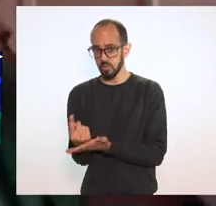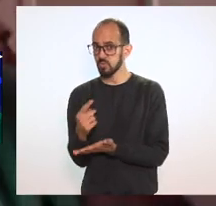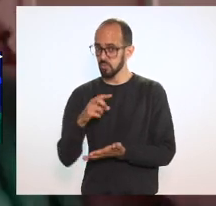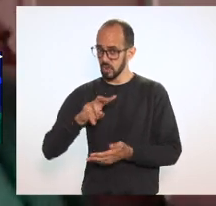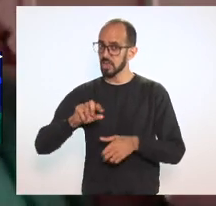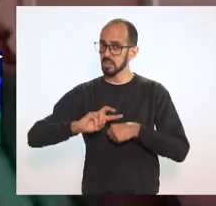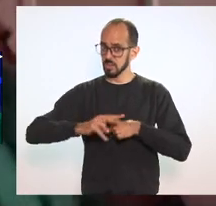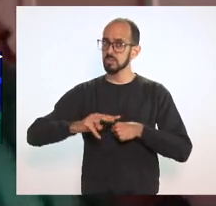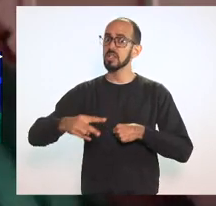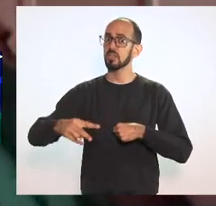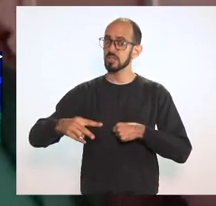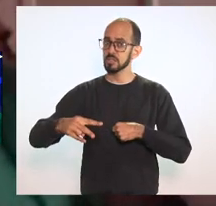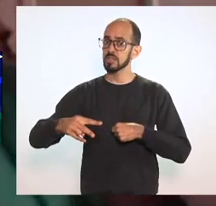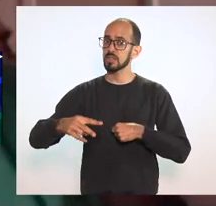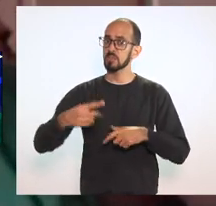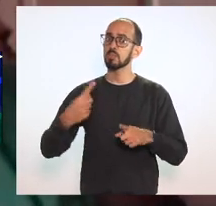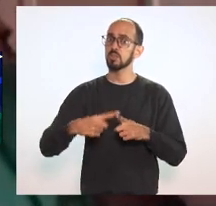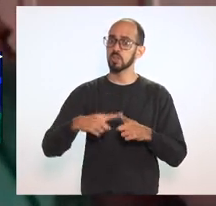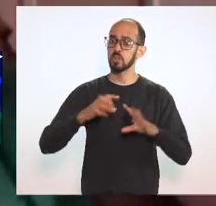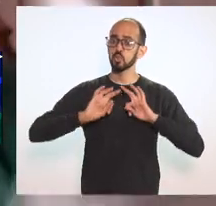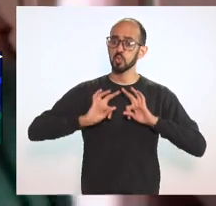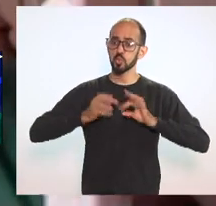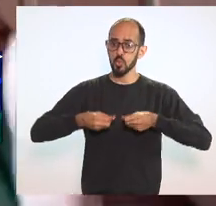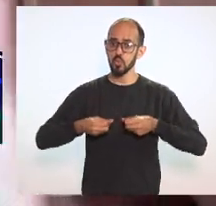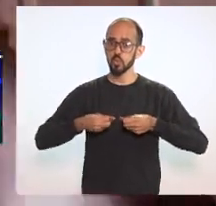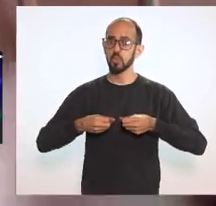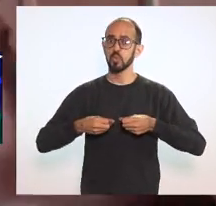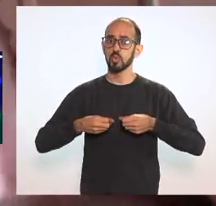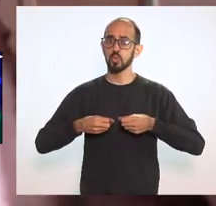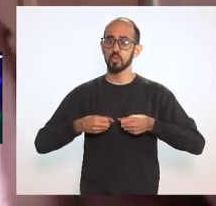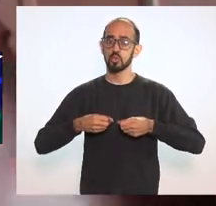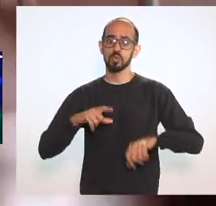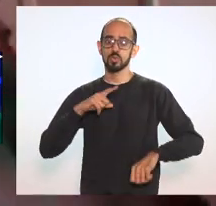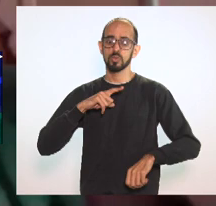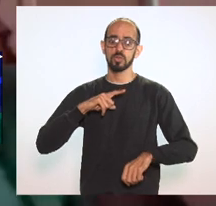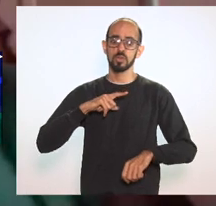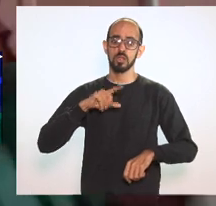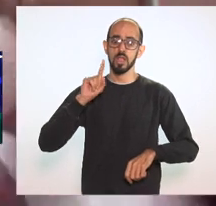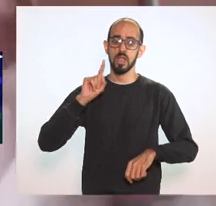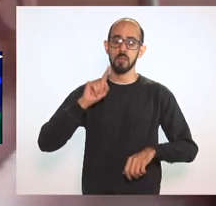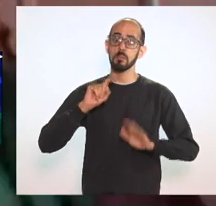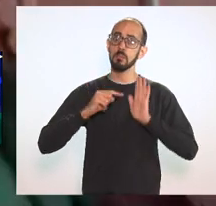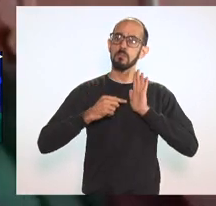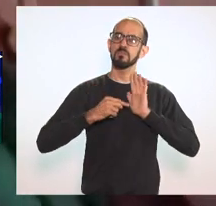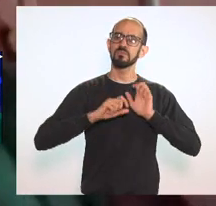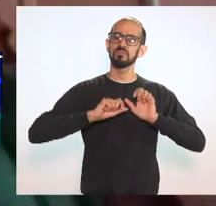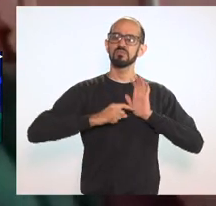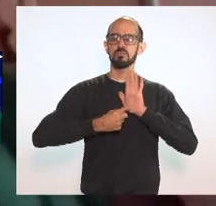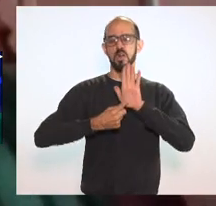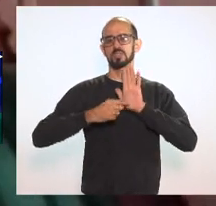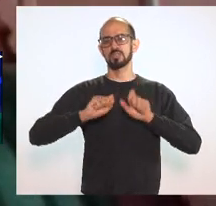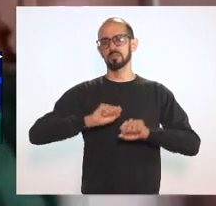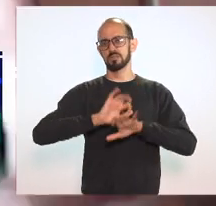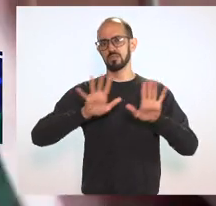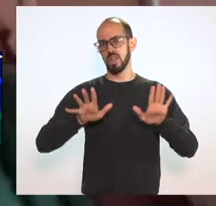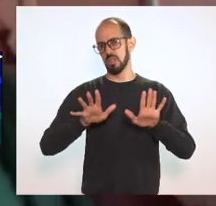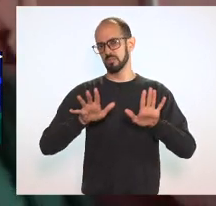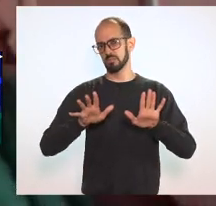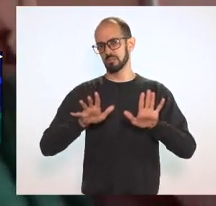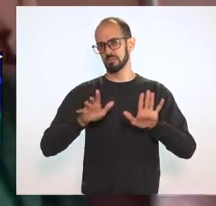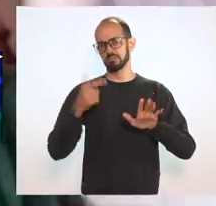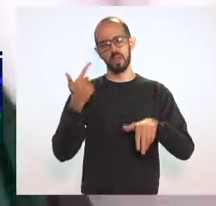tudo tudo Olá tudo bem papo nada fica encoberto